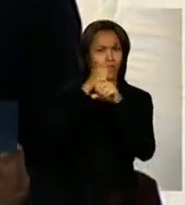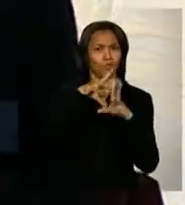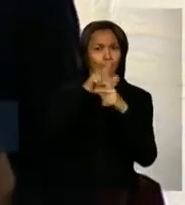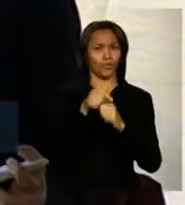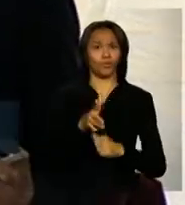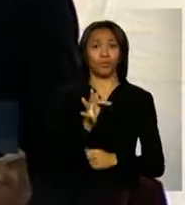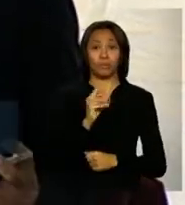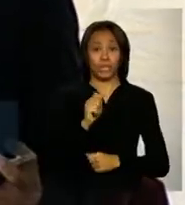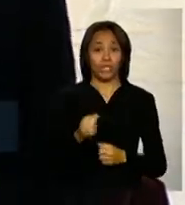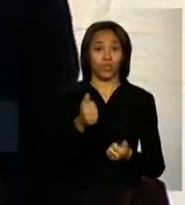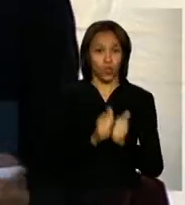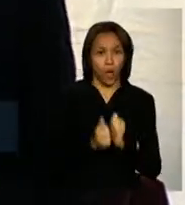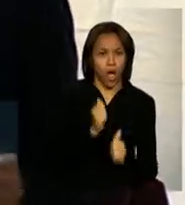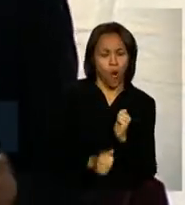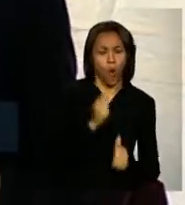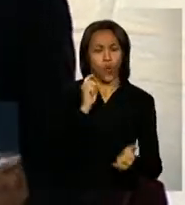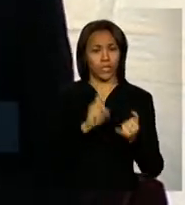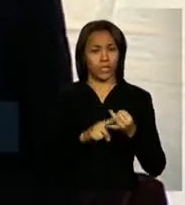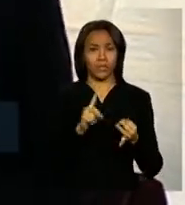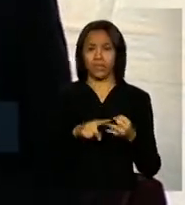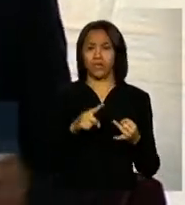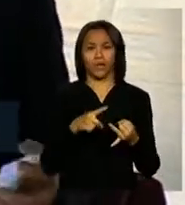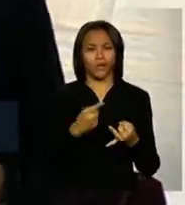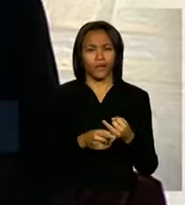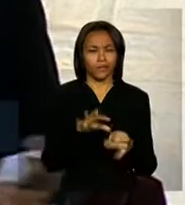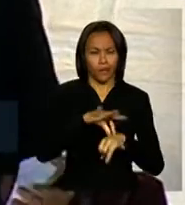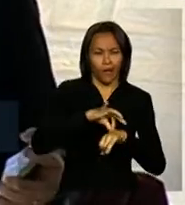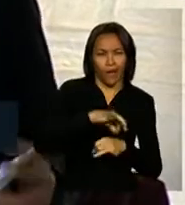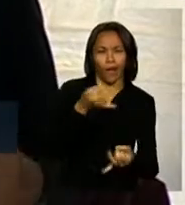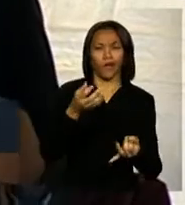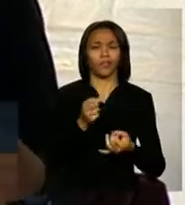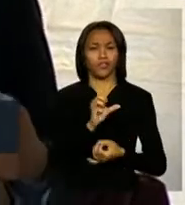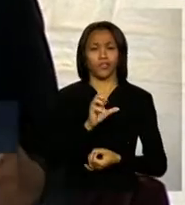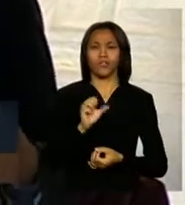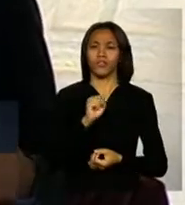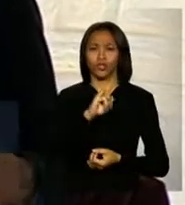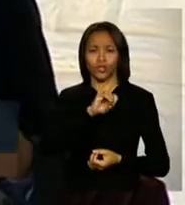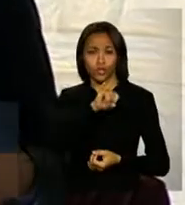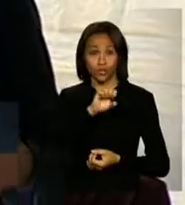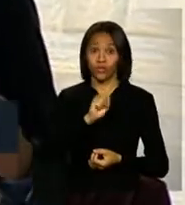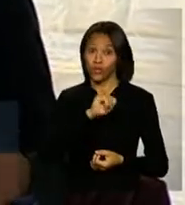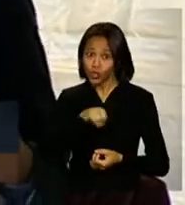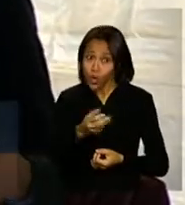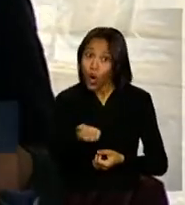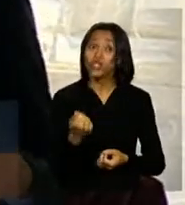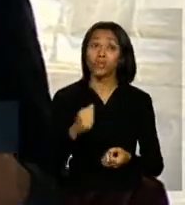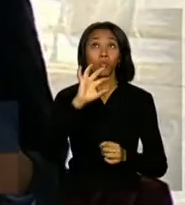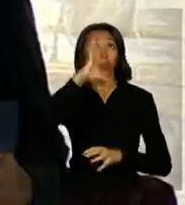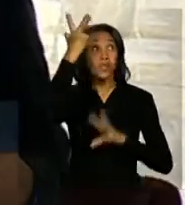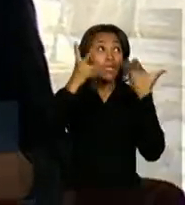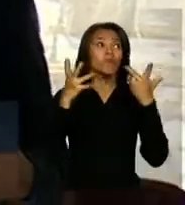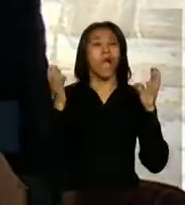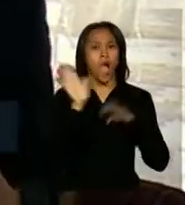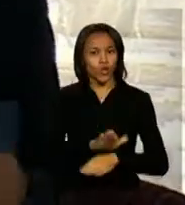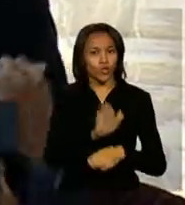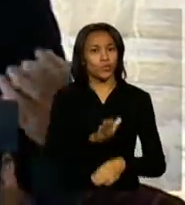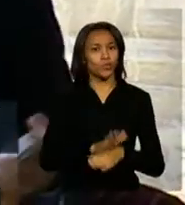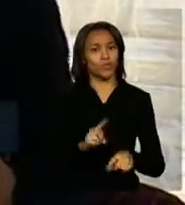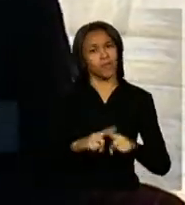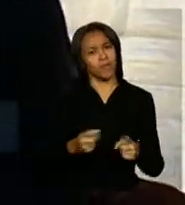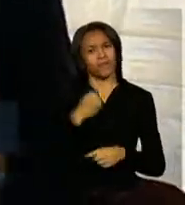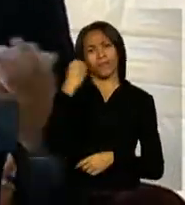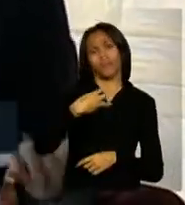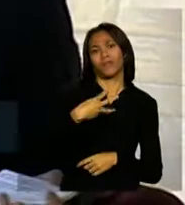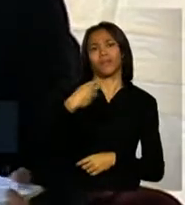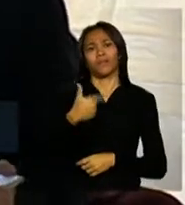trigo no arroz Nós não somos primeiro no mundo a produção de carne de soja embora nossas condições naturais ofereço muitas vantagens da produção nós vamos seguir